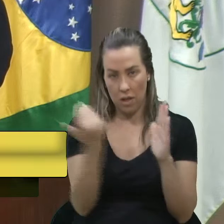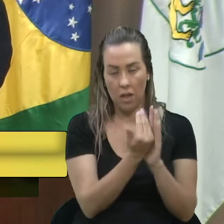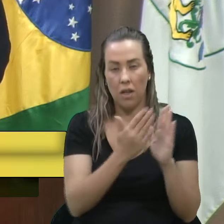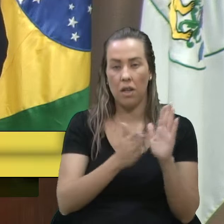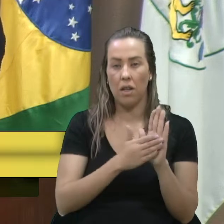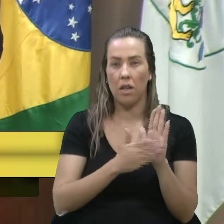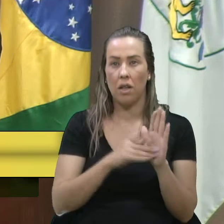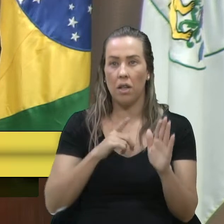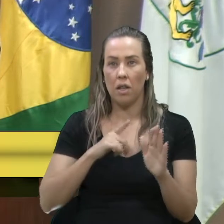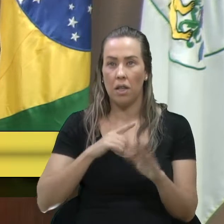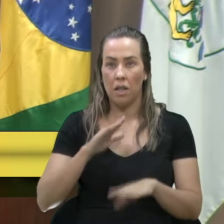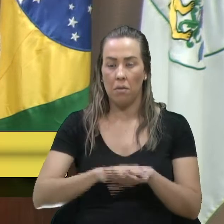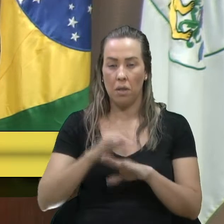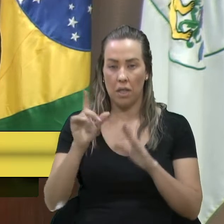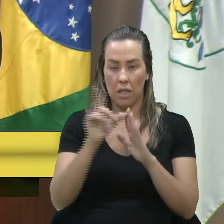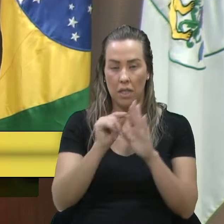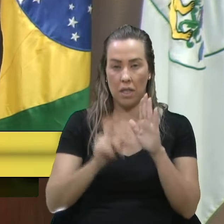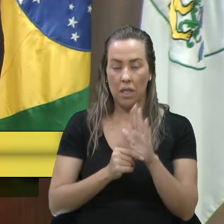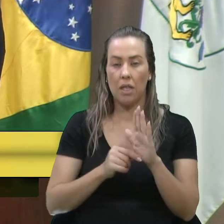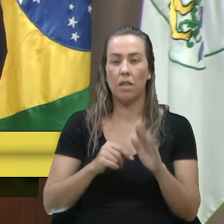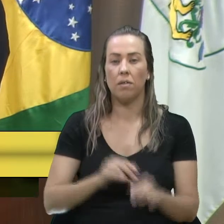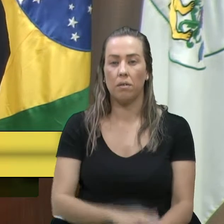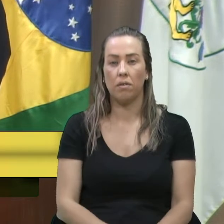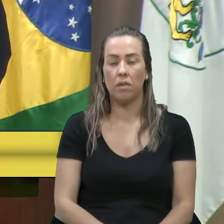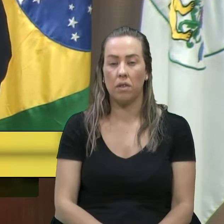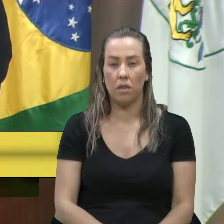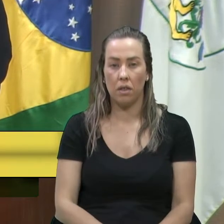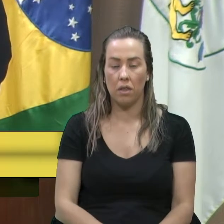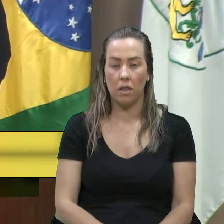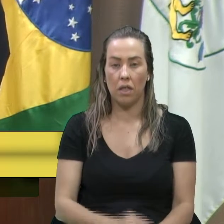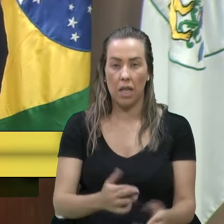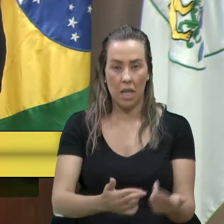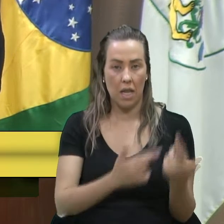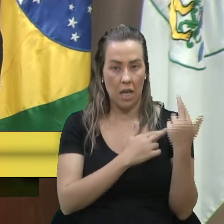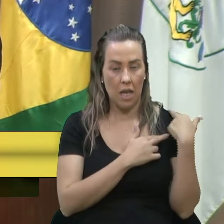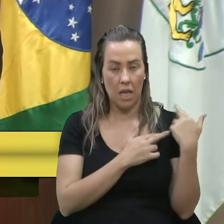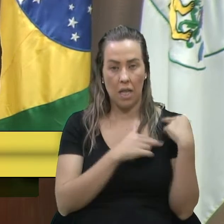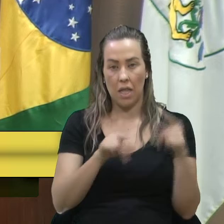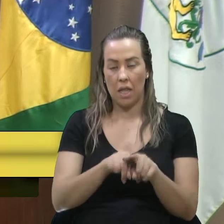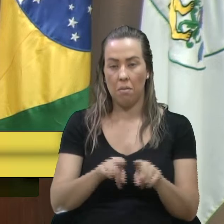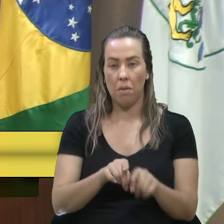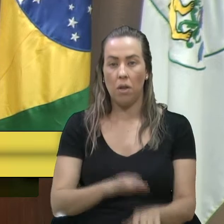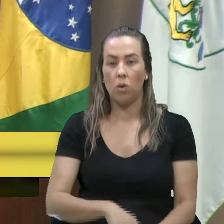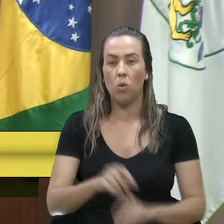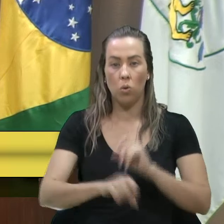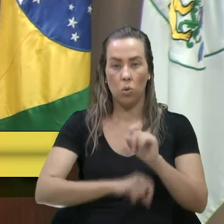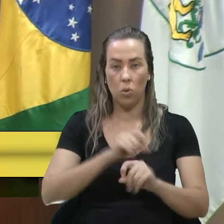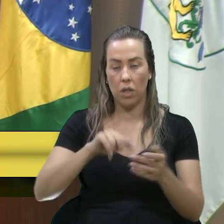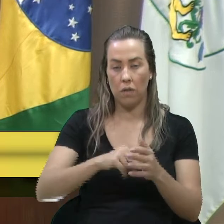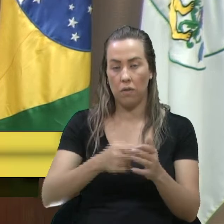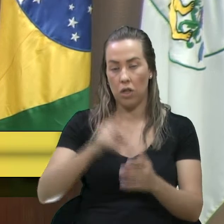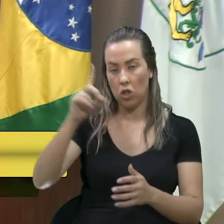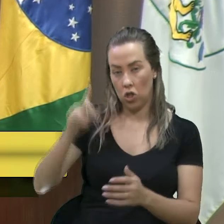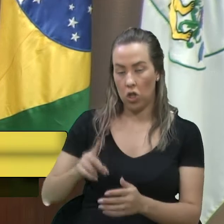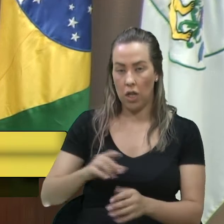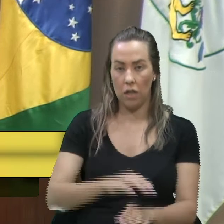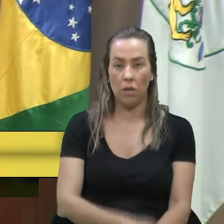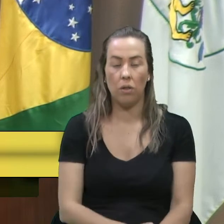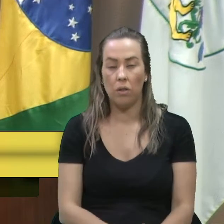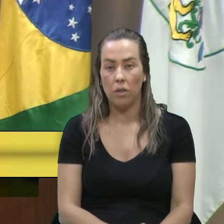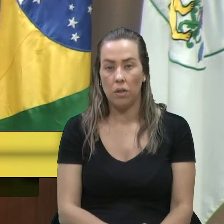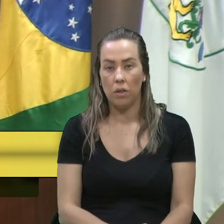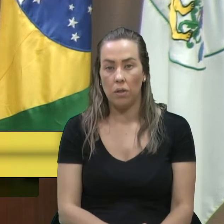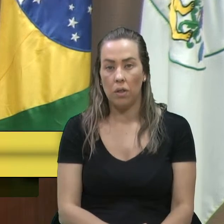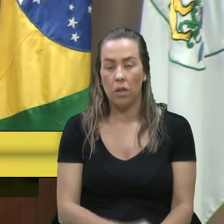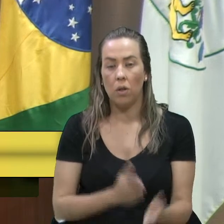Estatuto tem mais artigos de deveres e responsabilidades do que de direitos, se vocês forem olhar. Cumpra-se